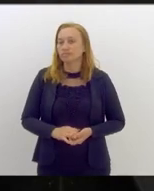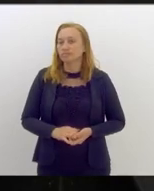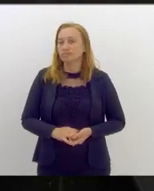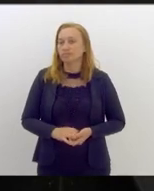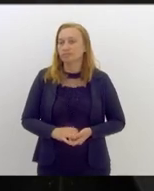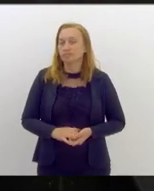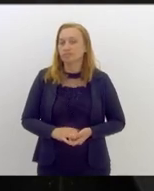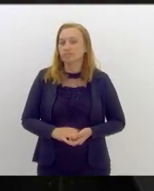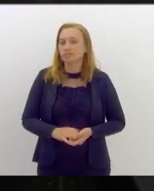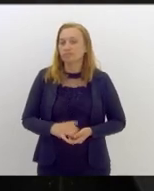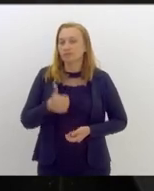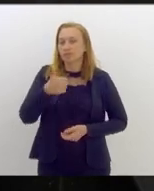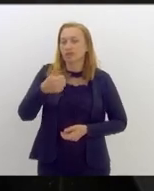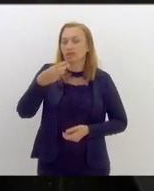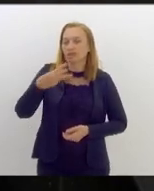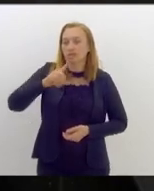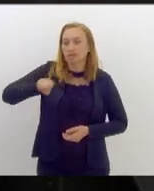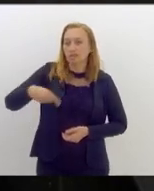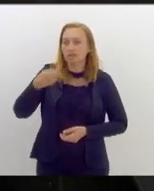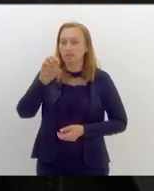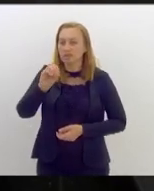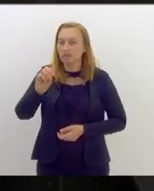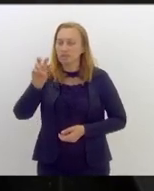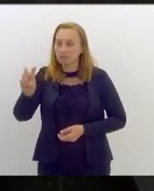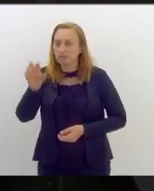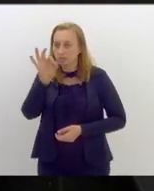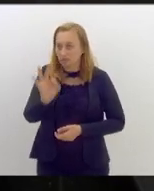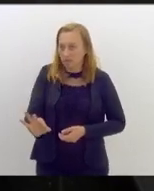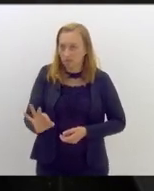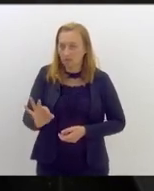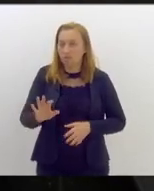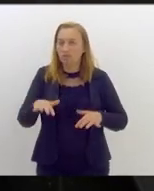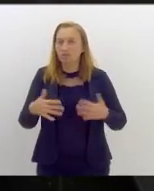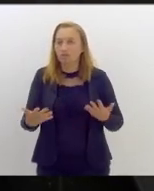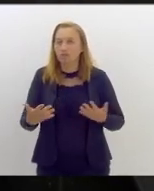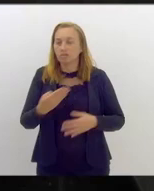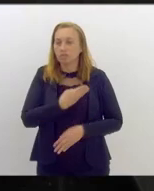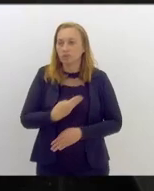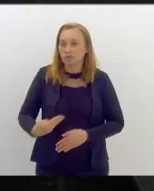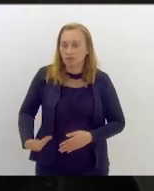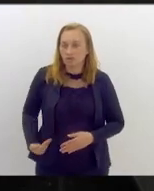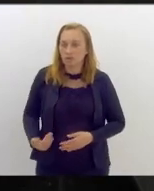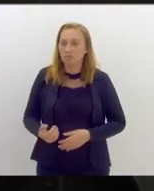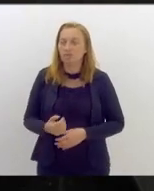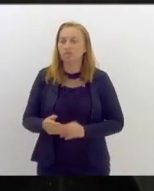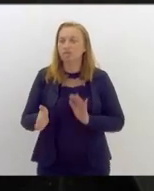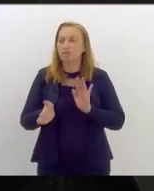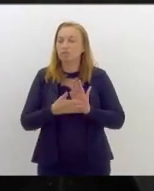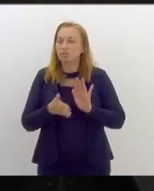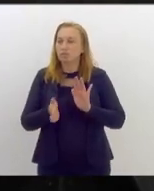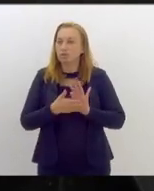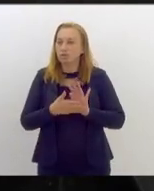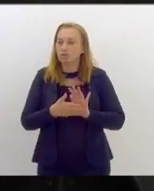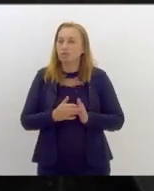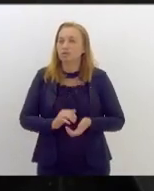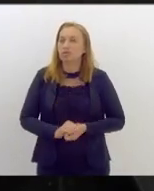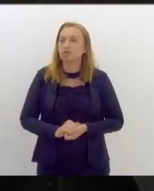13,05 por cento Quanto o Governador tá propondo